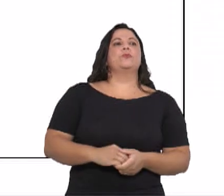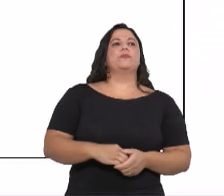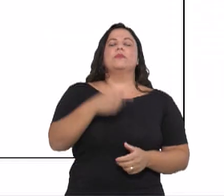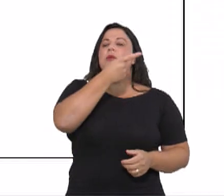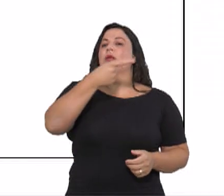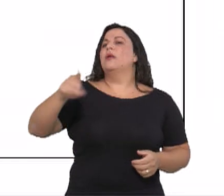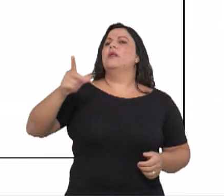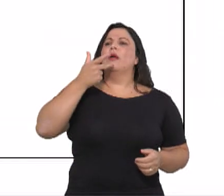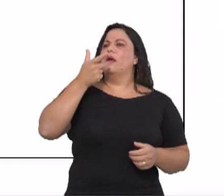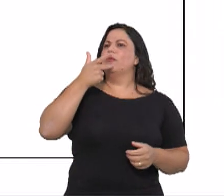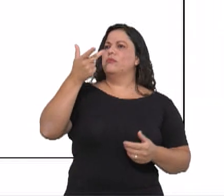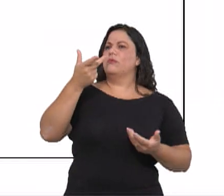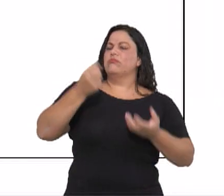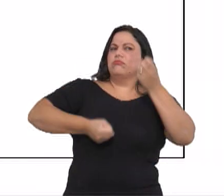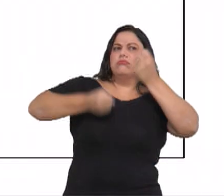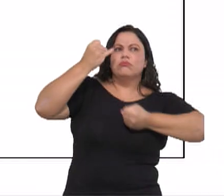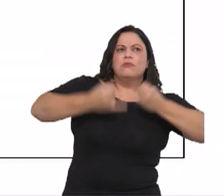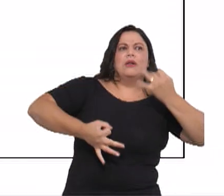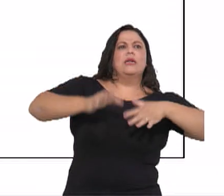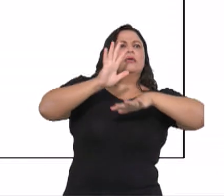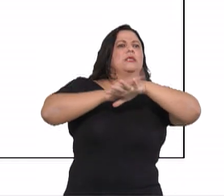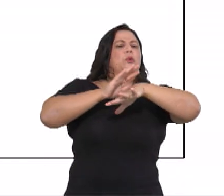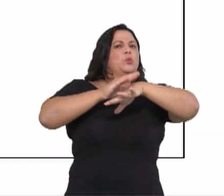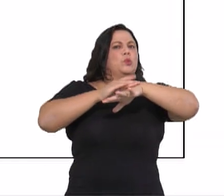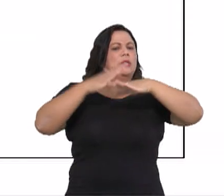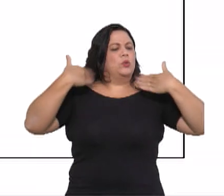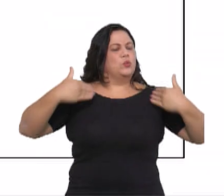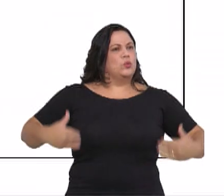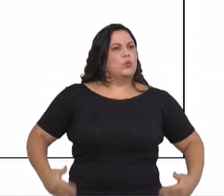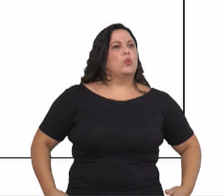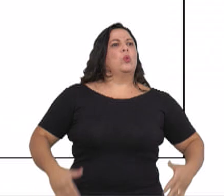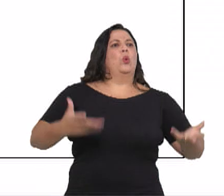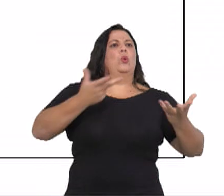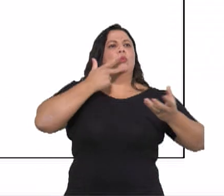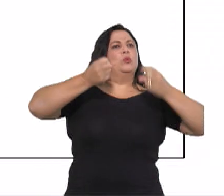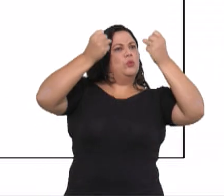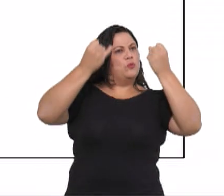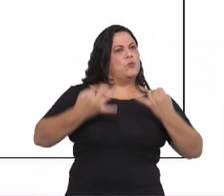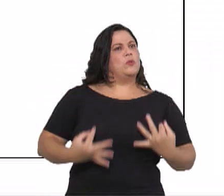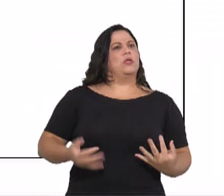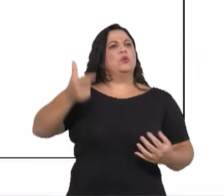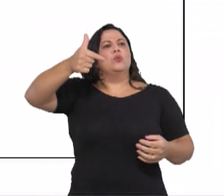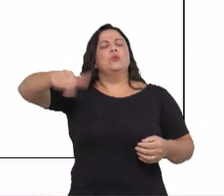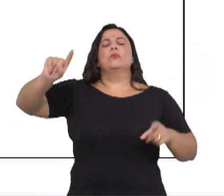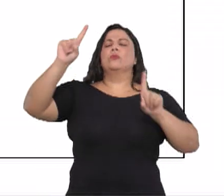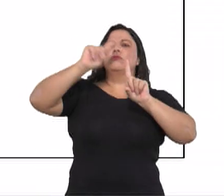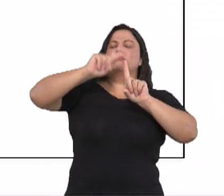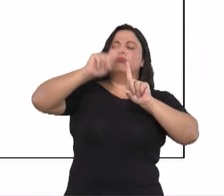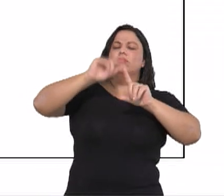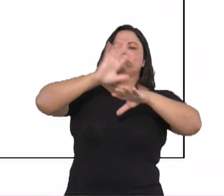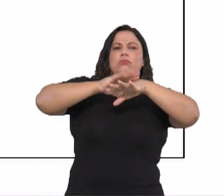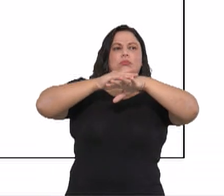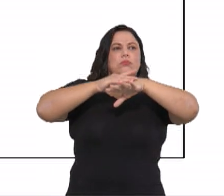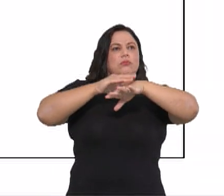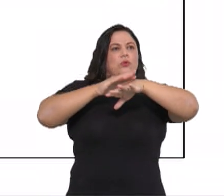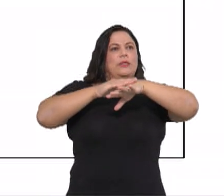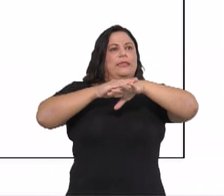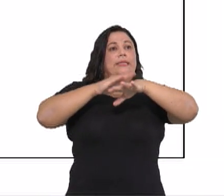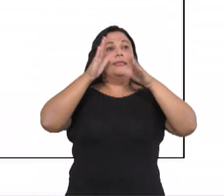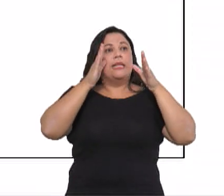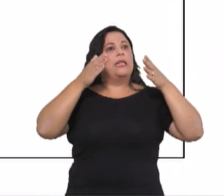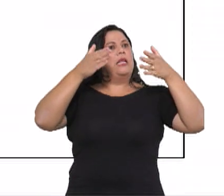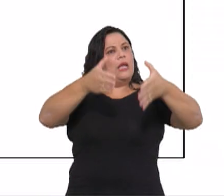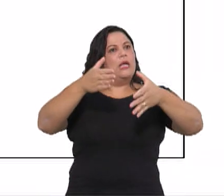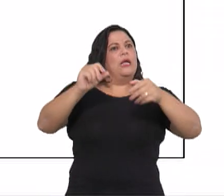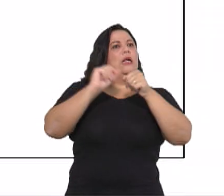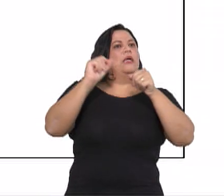de outro tipo de doença, daquela que faz com que nos tornemos egoístas, daquela cujo principal sintoma